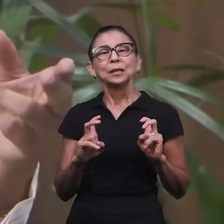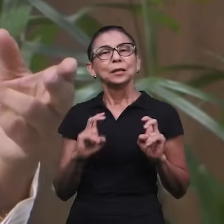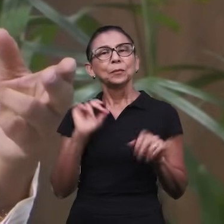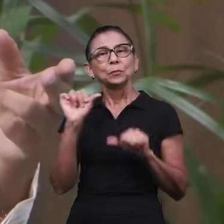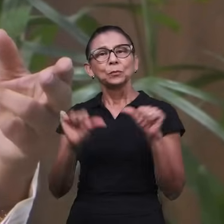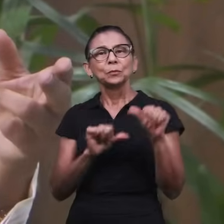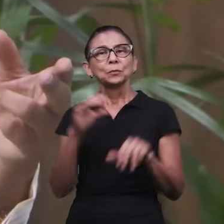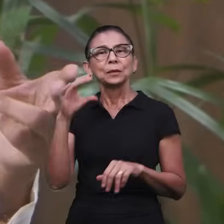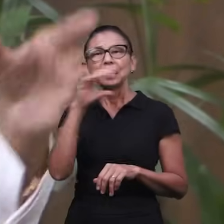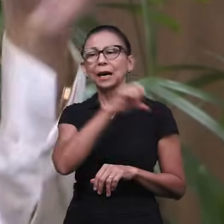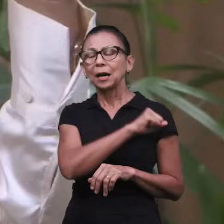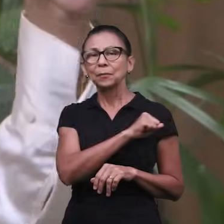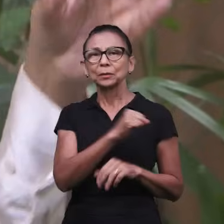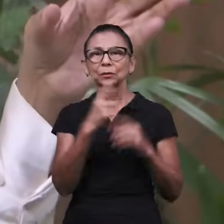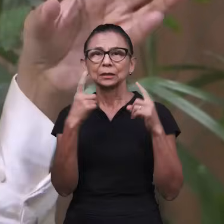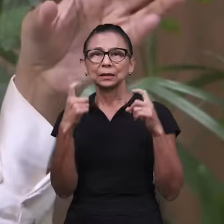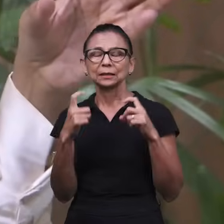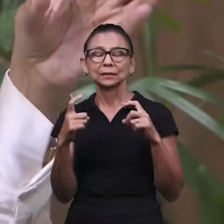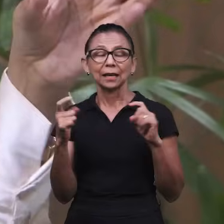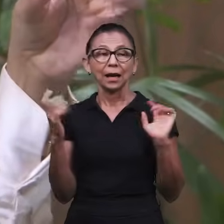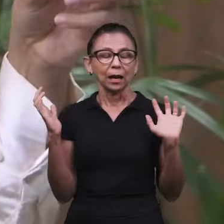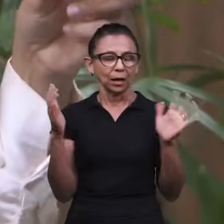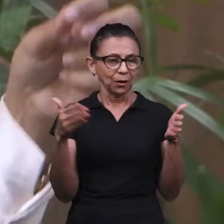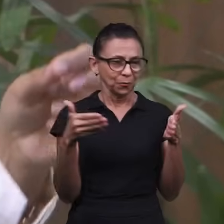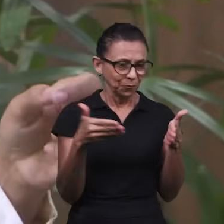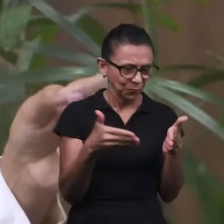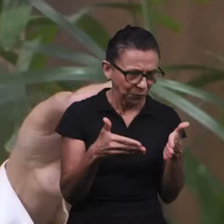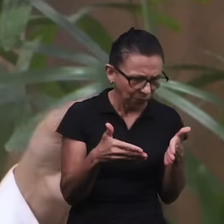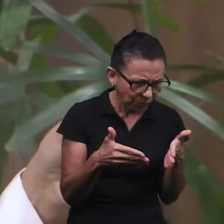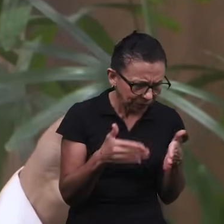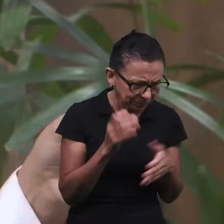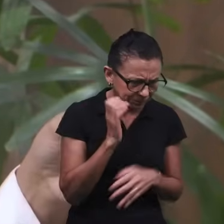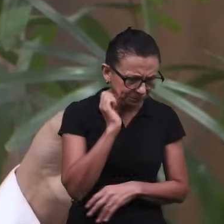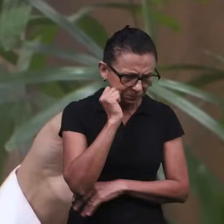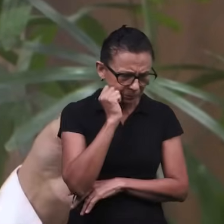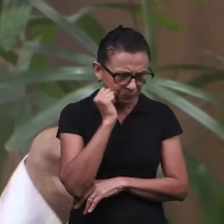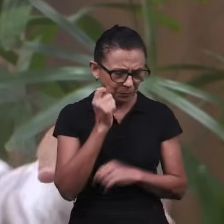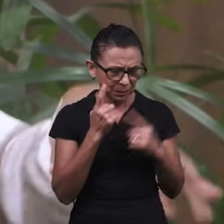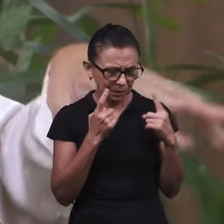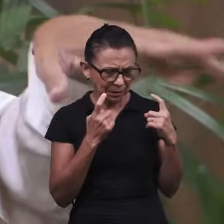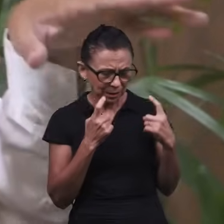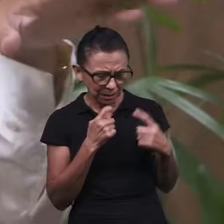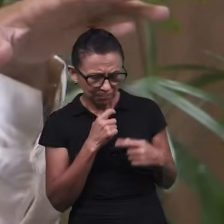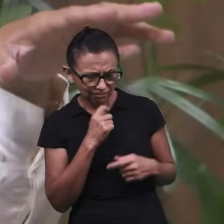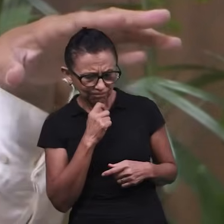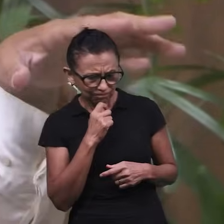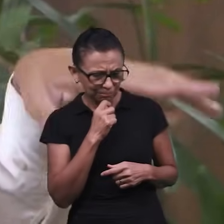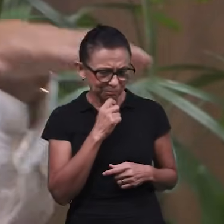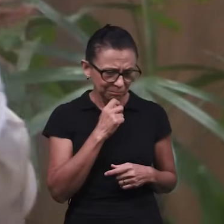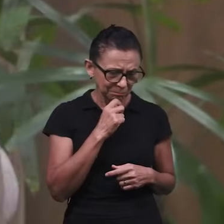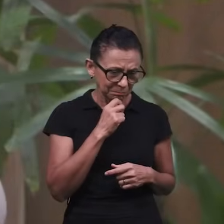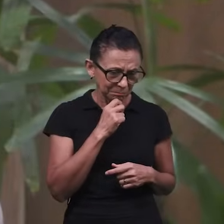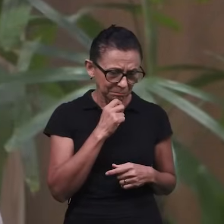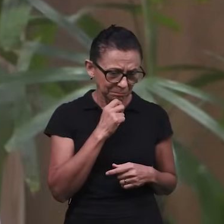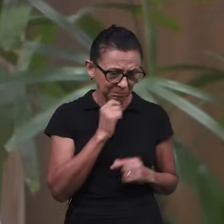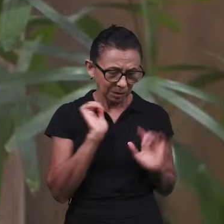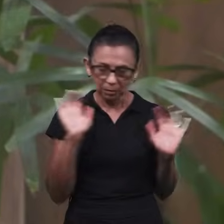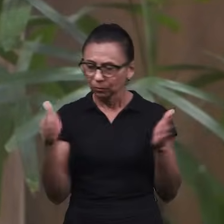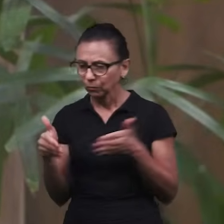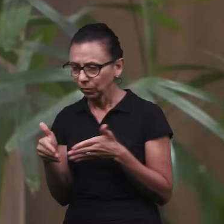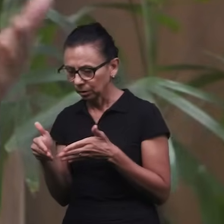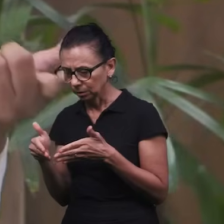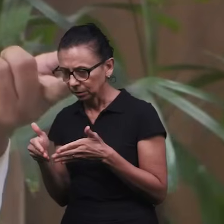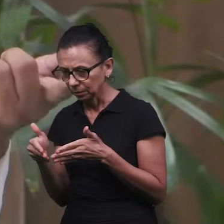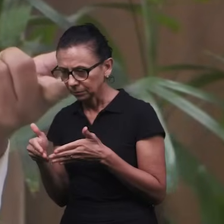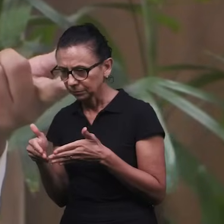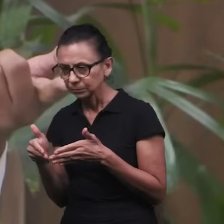muito rapidamente. Agora ele está focado aqui, está interessado naquele tema. Daqui a pouquinho ele já está em outro.